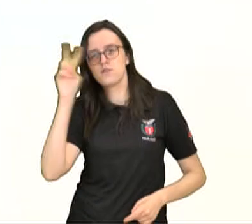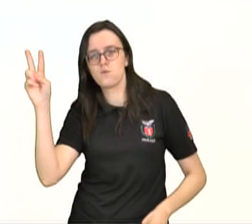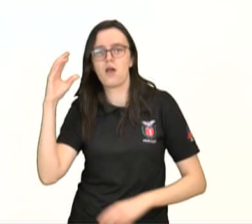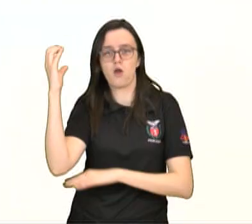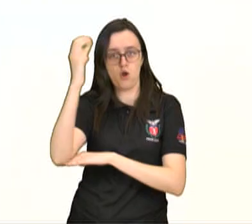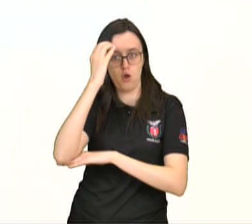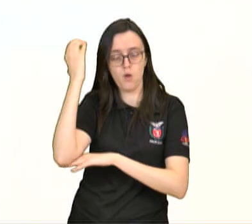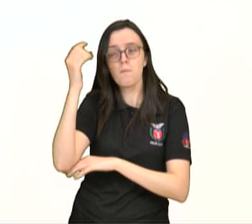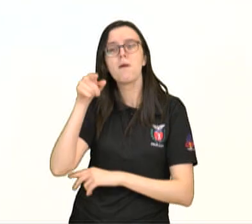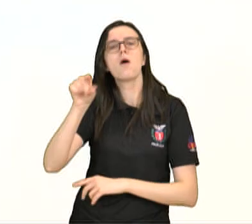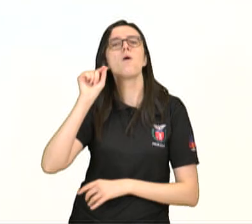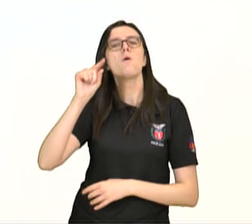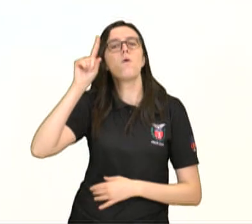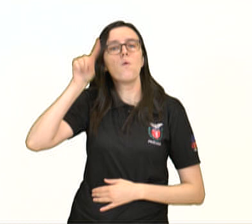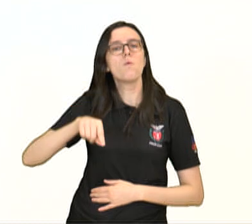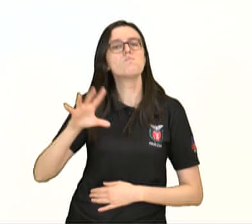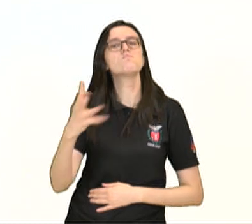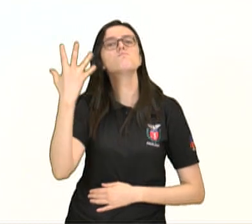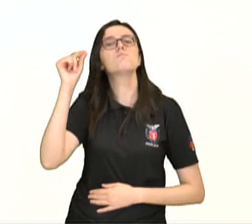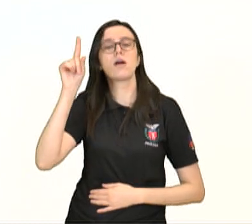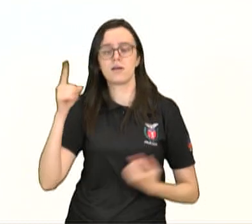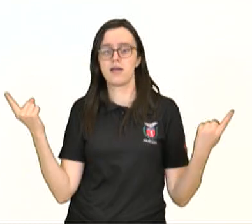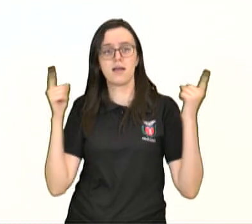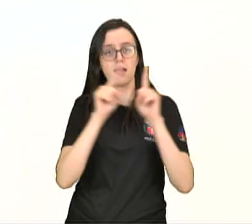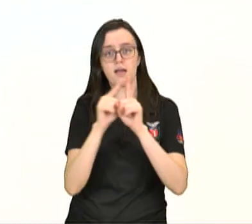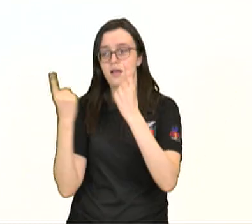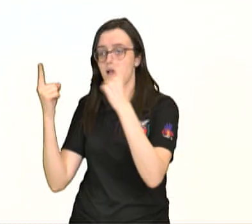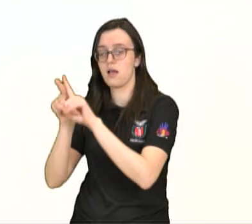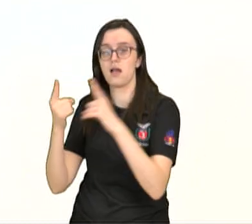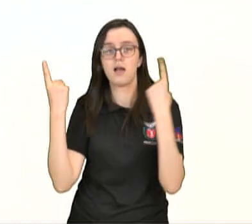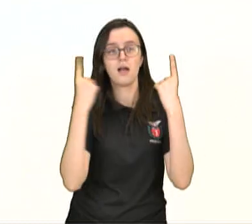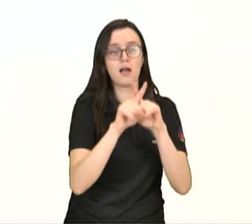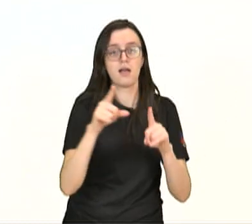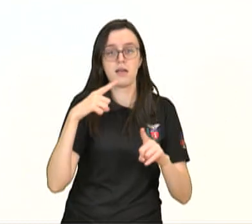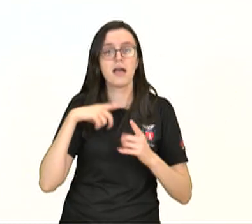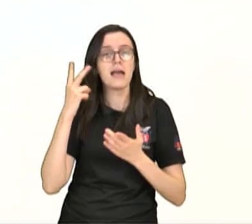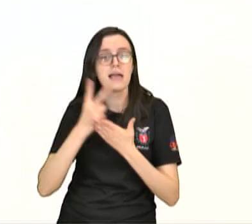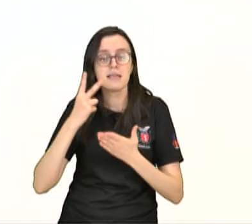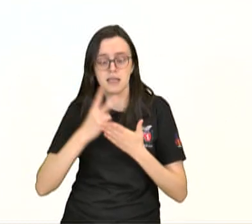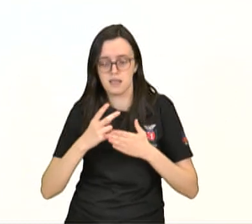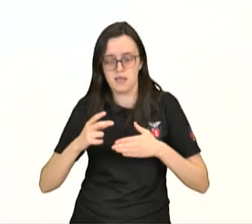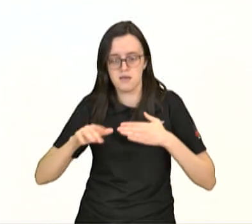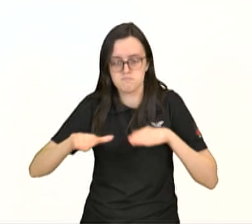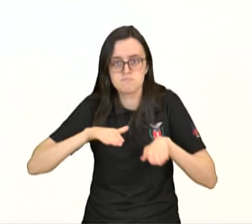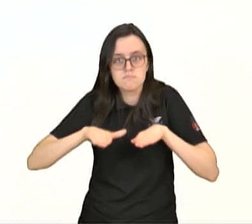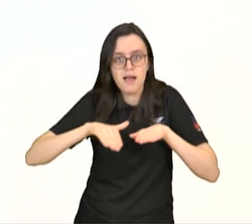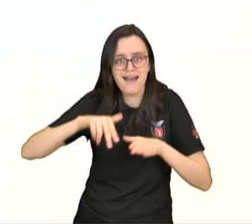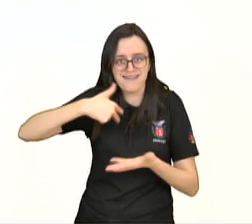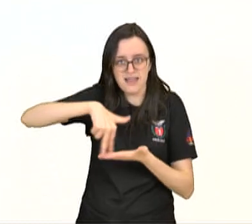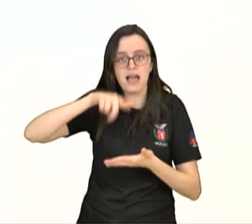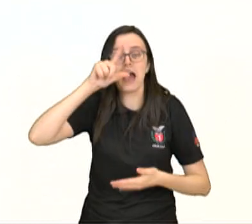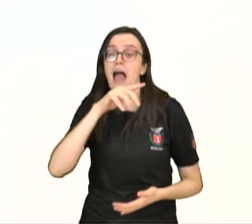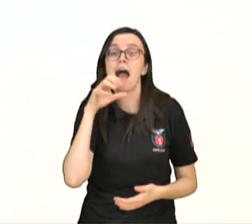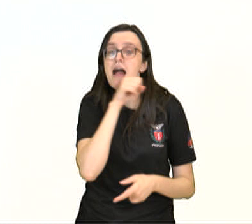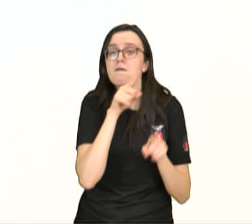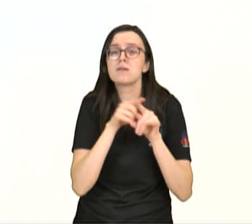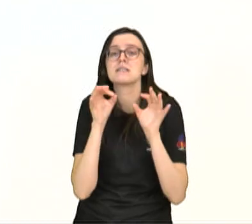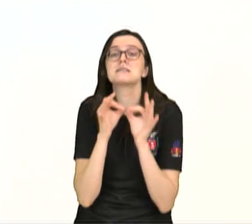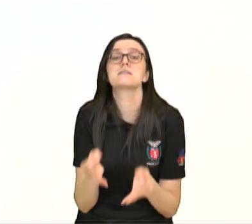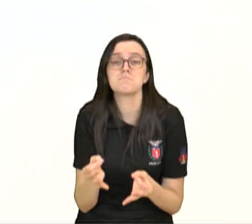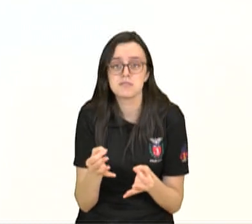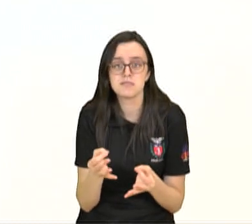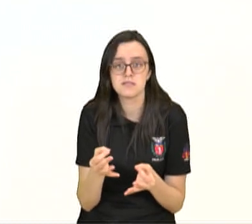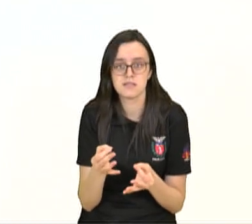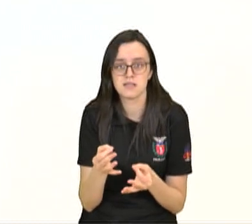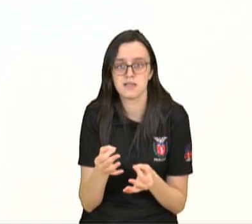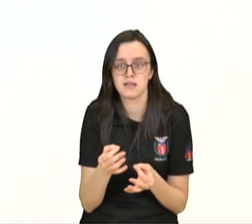Ela é uma dança que ela é realizada em casais e ela apresenta passos sempre muito rápidos e simples. Por isso que ela